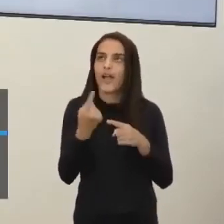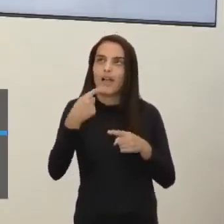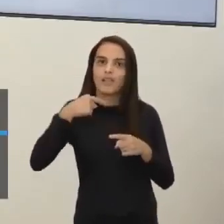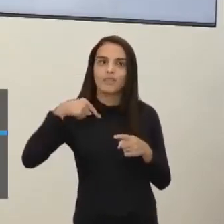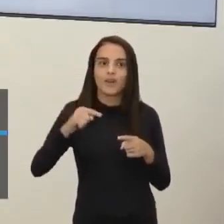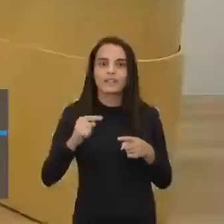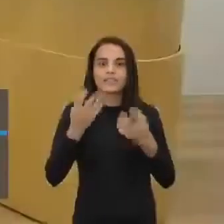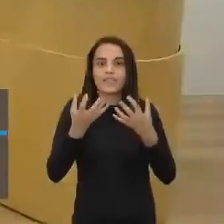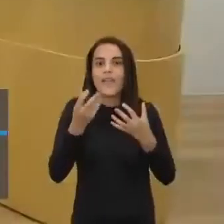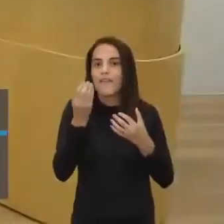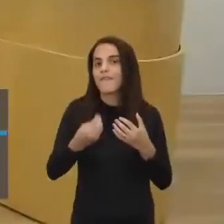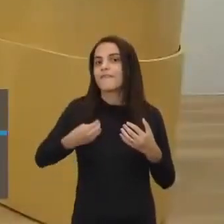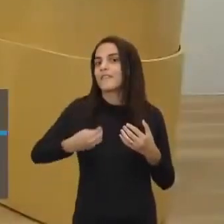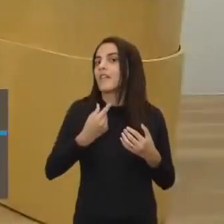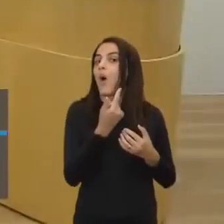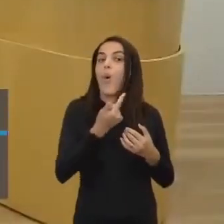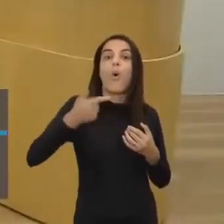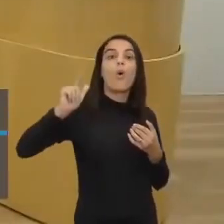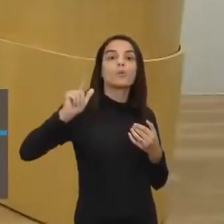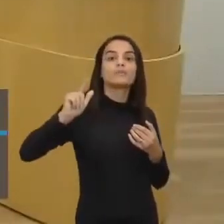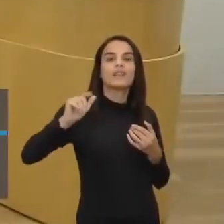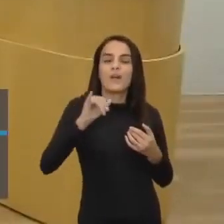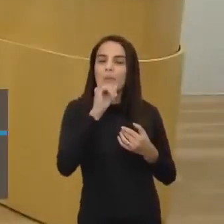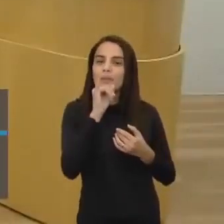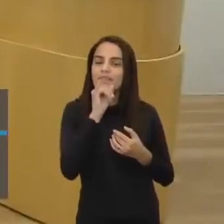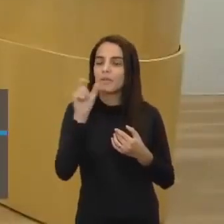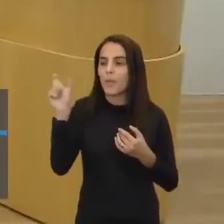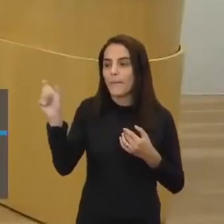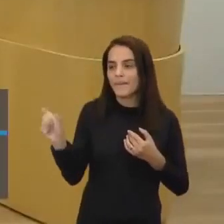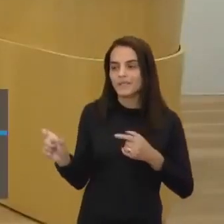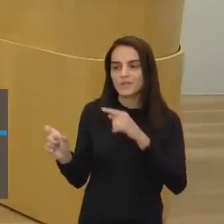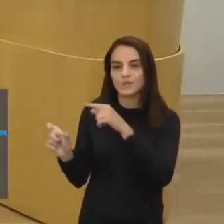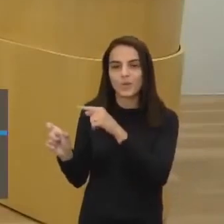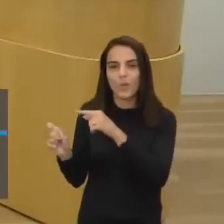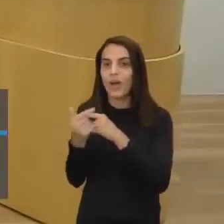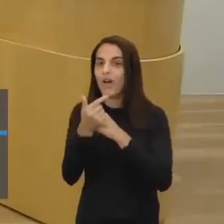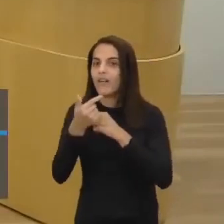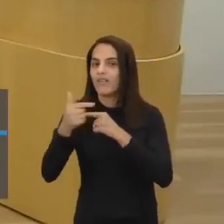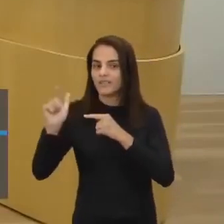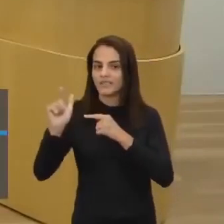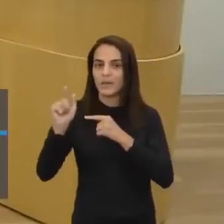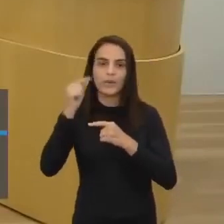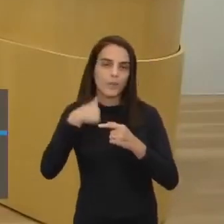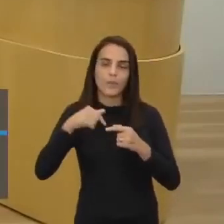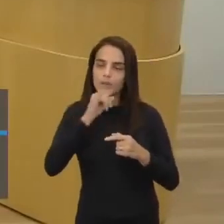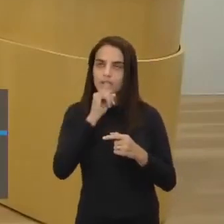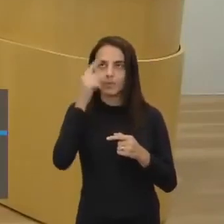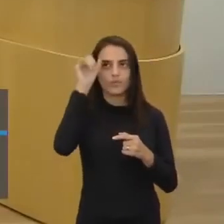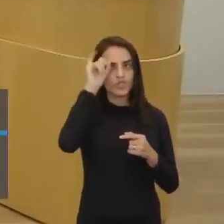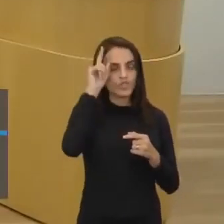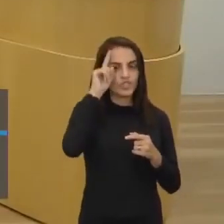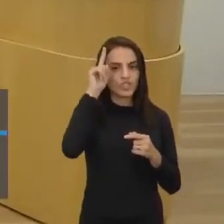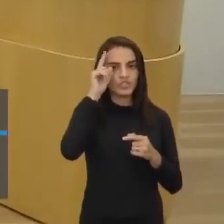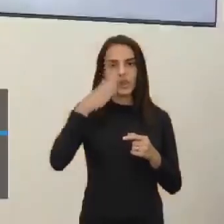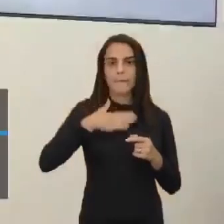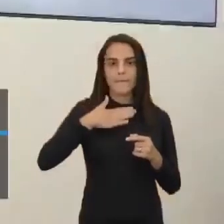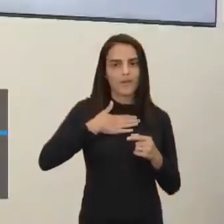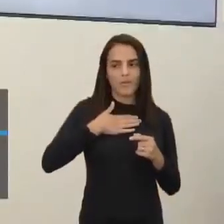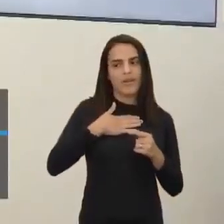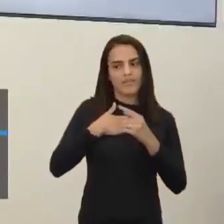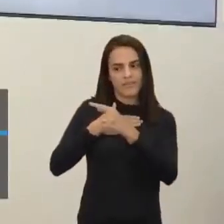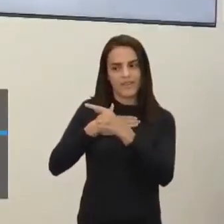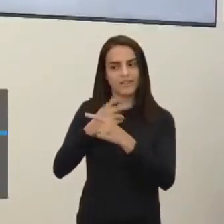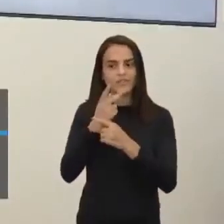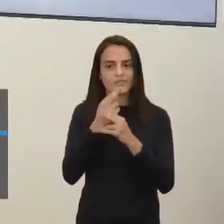gente faz um trabalho meio assim. Bom, eu sou assim, esse aqui é o meu cotidiano. Como eu quero escapar do meu cotidiano, eu vou criar um personagem que é totalmente contrário do que eu sou.